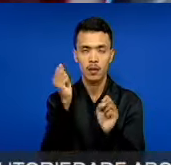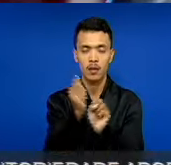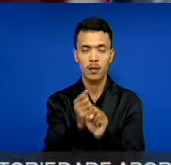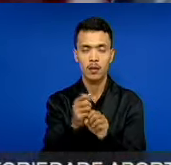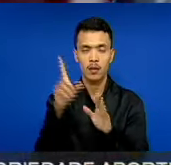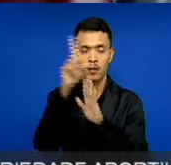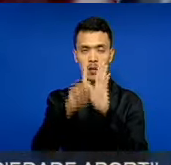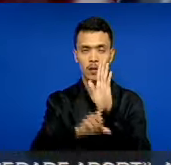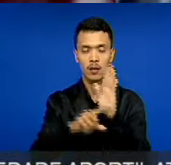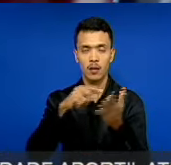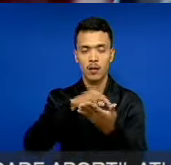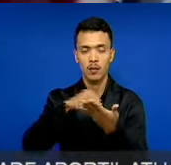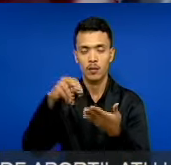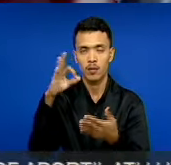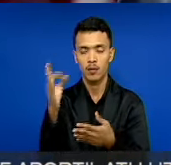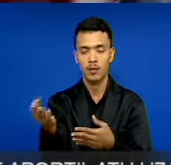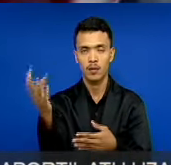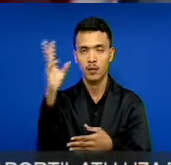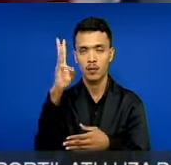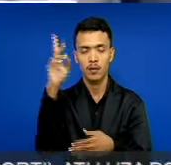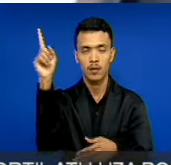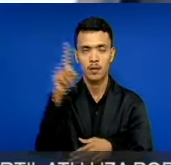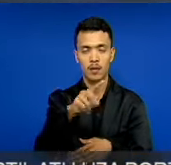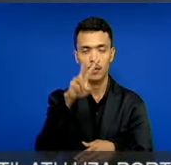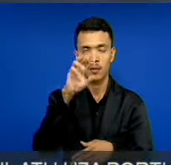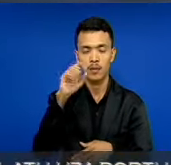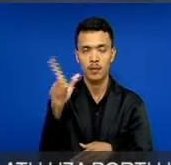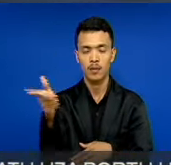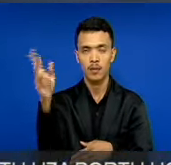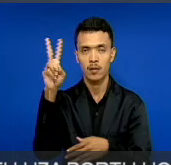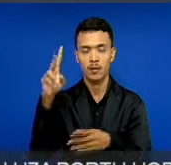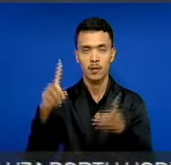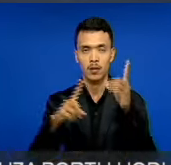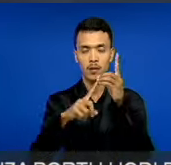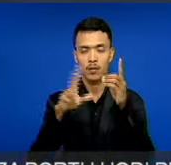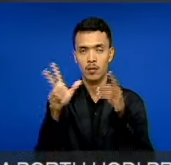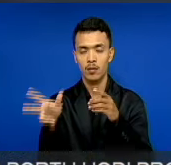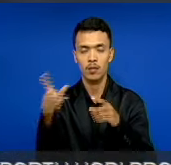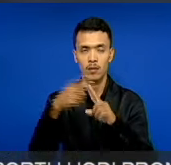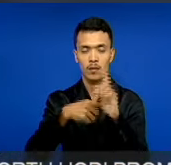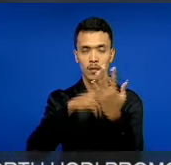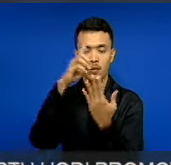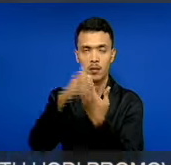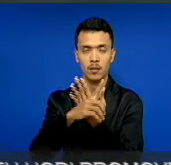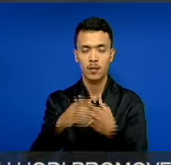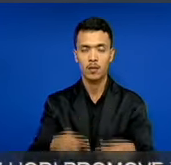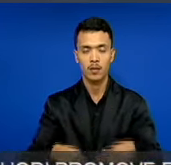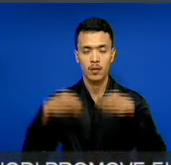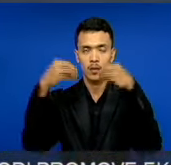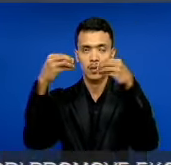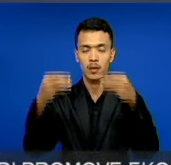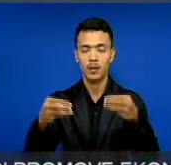lei numru se nulu resing nen, barra rihundrua rua nulu resing drua, i haloron tolu nulu fulan dezembro, hodi transfere tutela